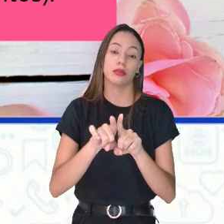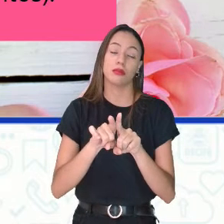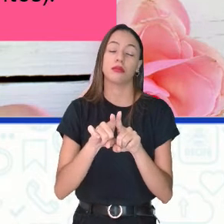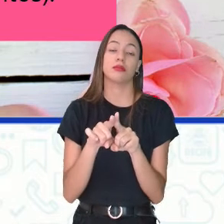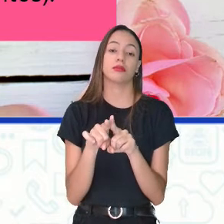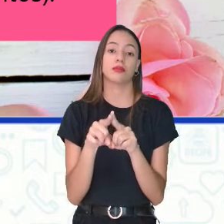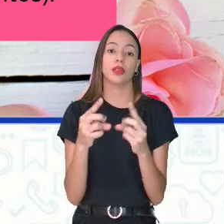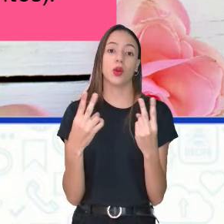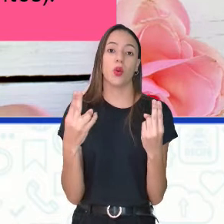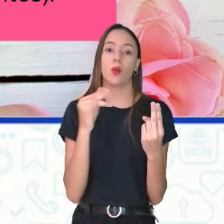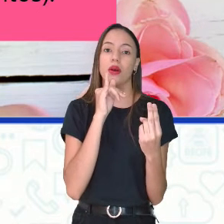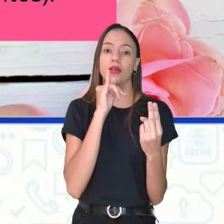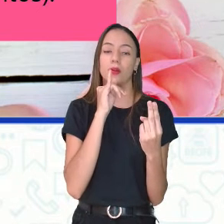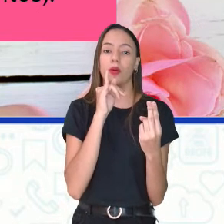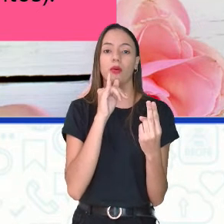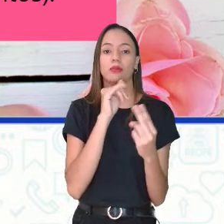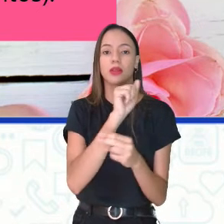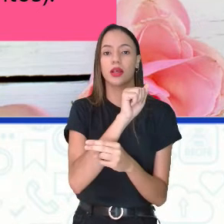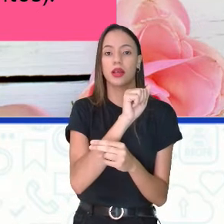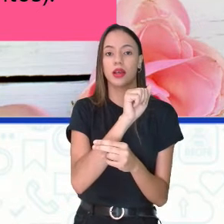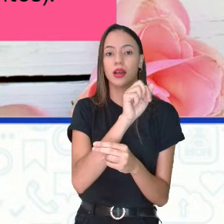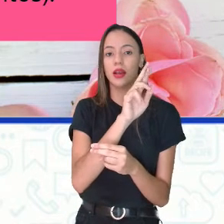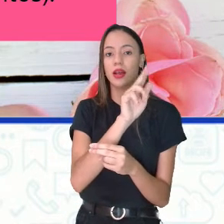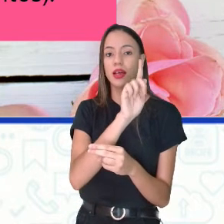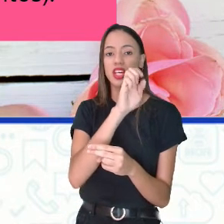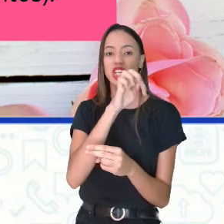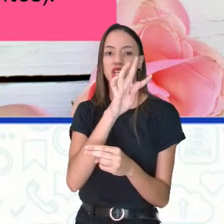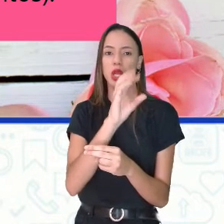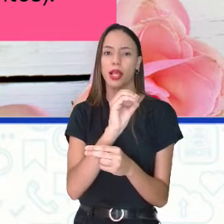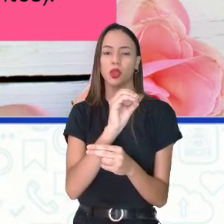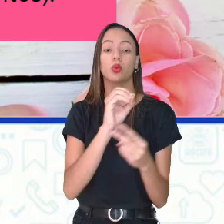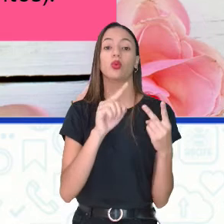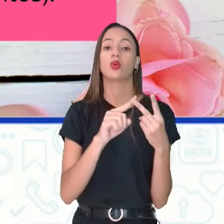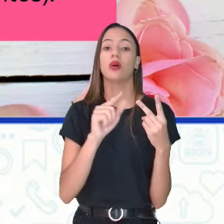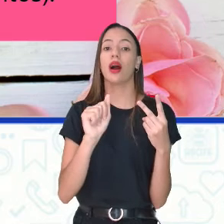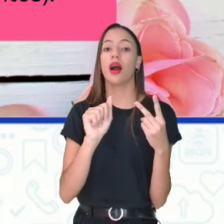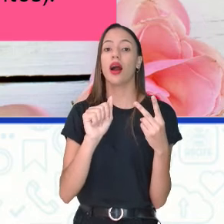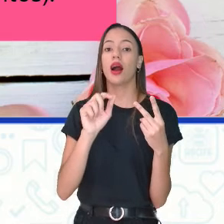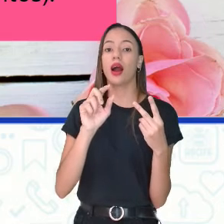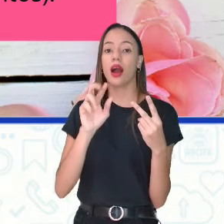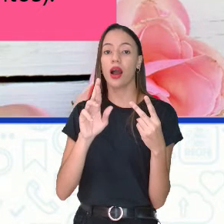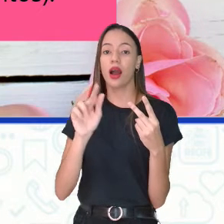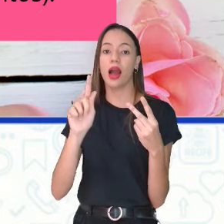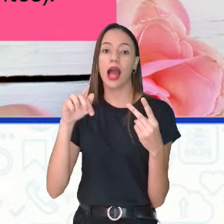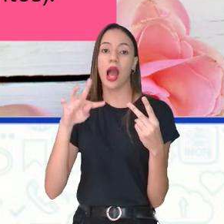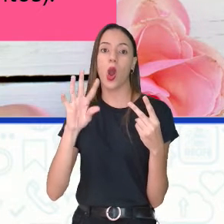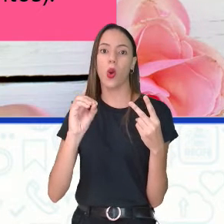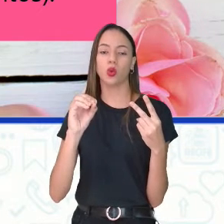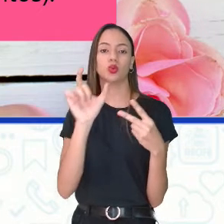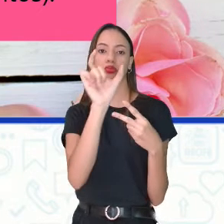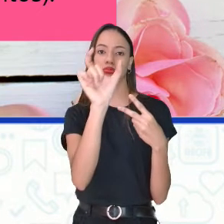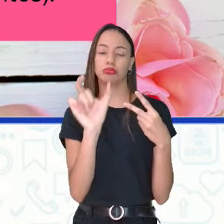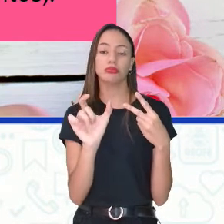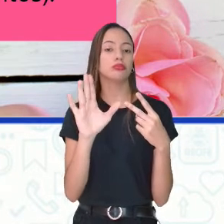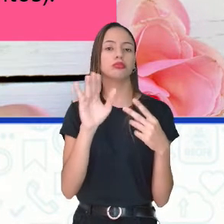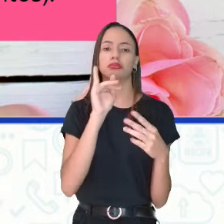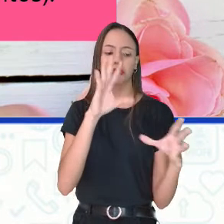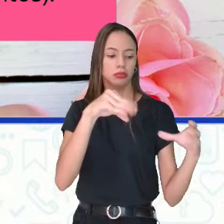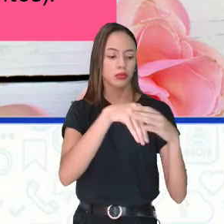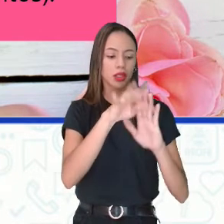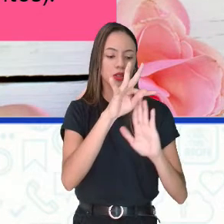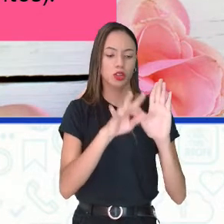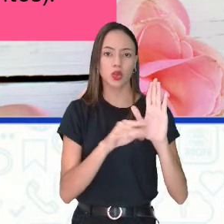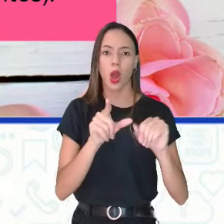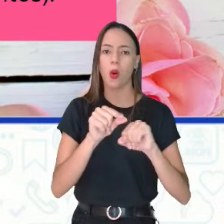de argênteo, argúcia, arguto. Os argumentos de um texto são